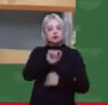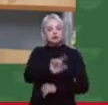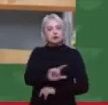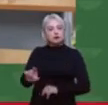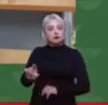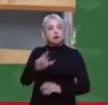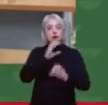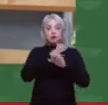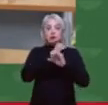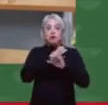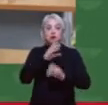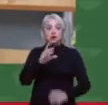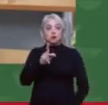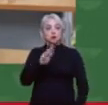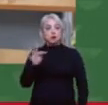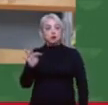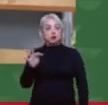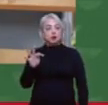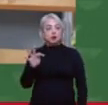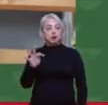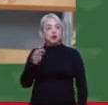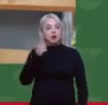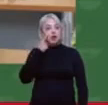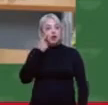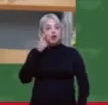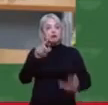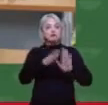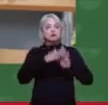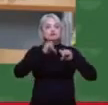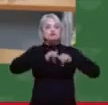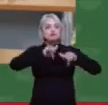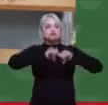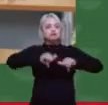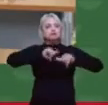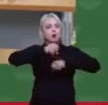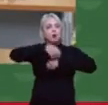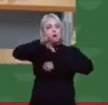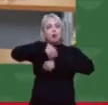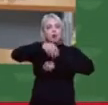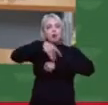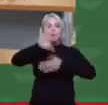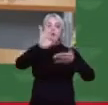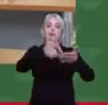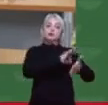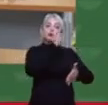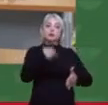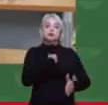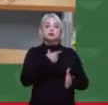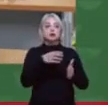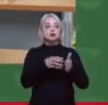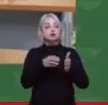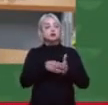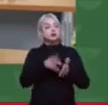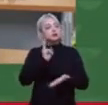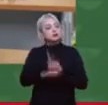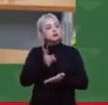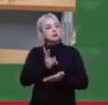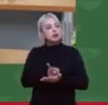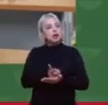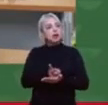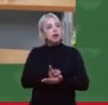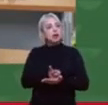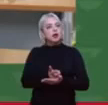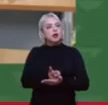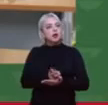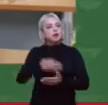embaixo no canal do PT, sintonizar nossos programas, ajudar a divulgar e compartilhar, se filiar ao nosso partido e sempre dar o